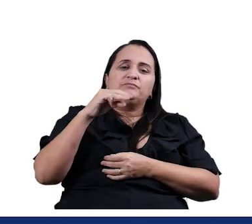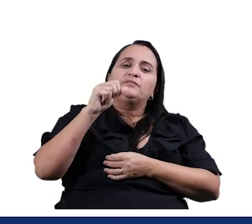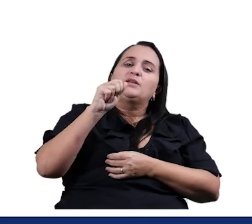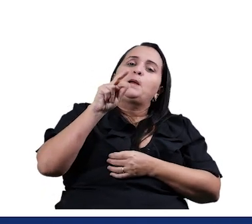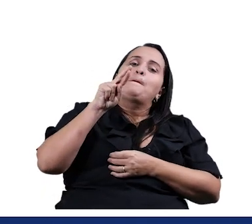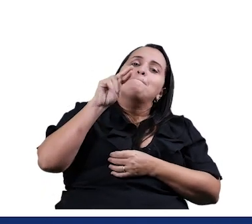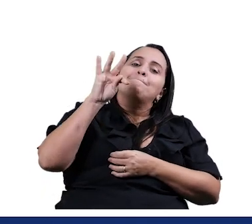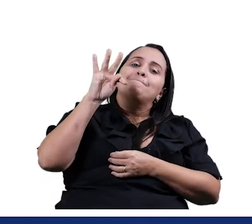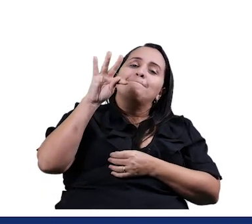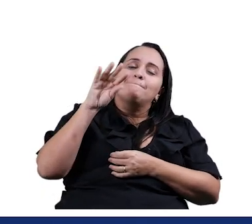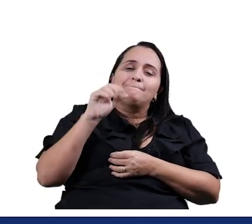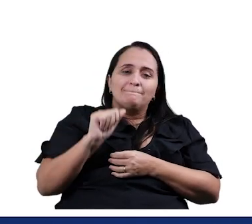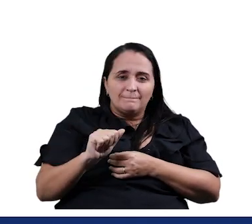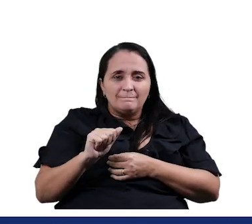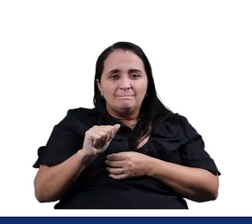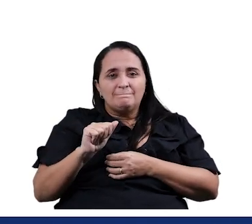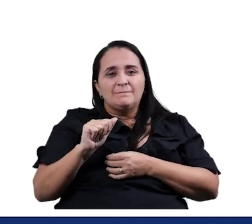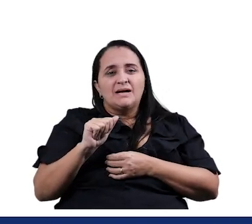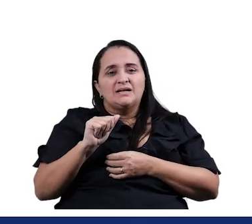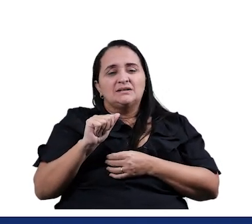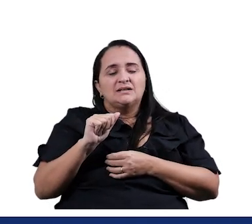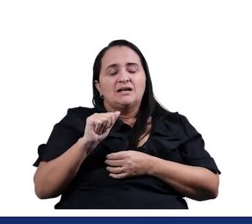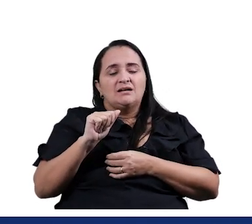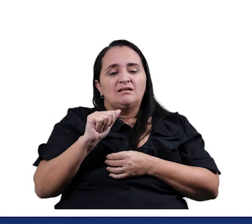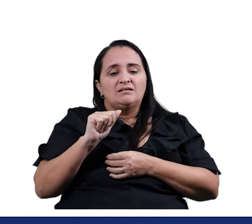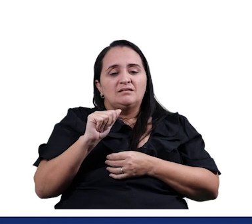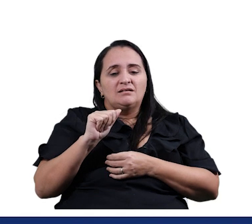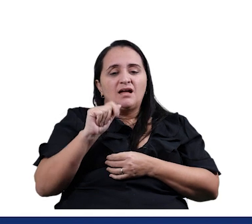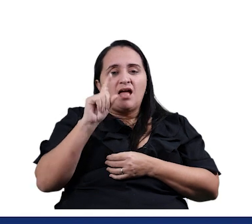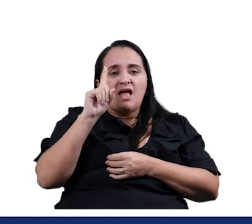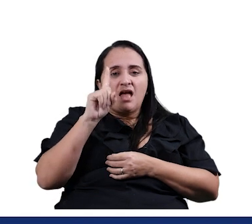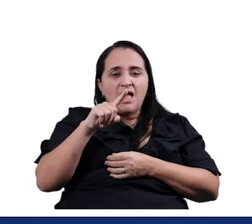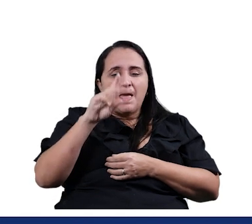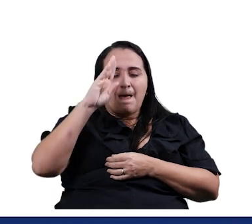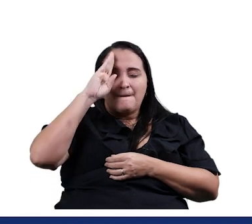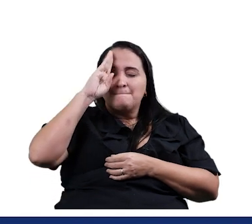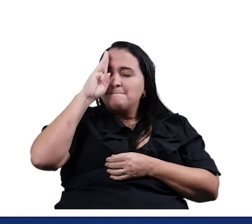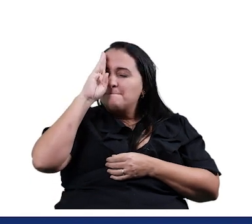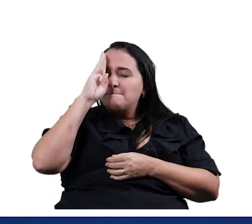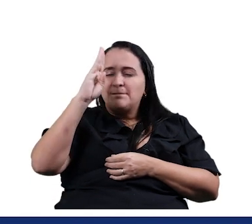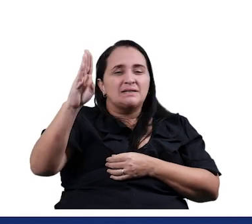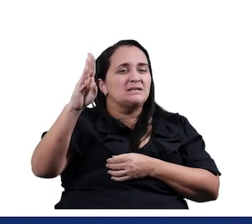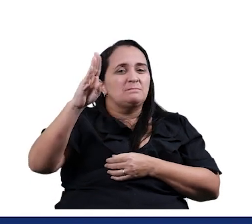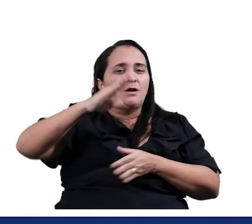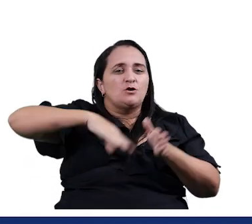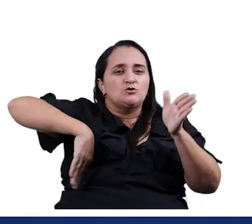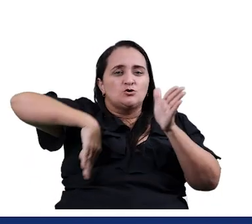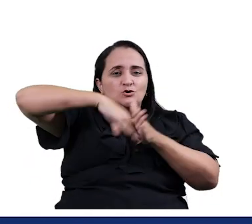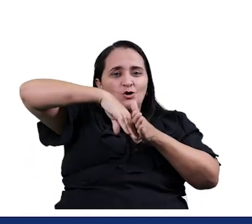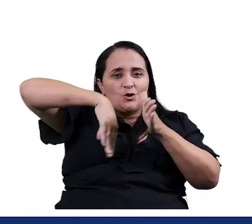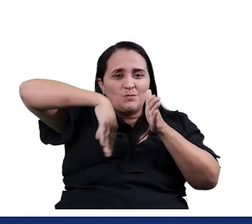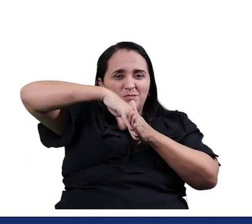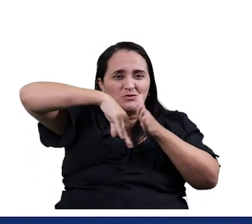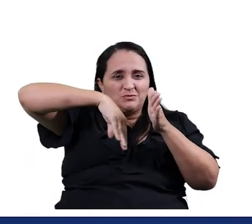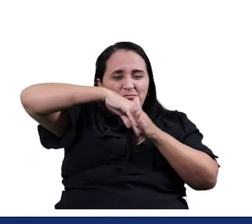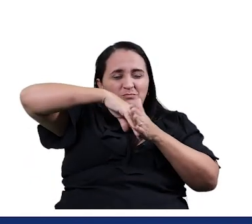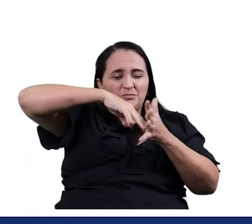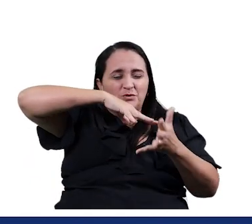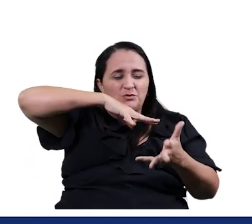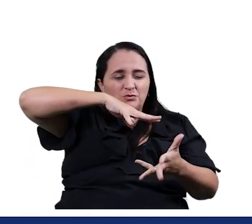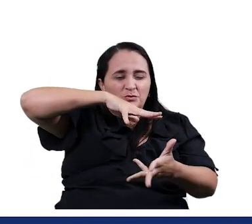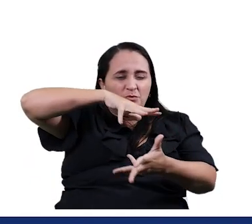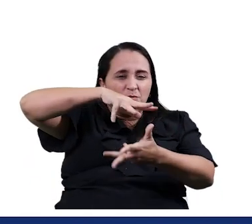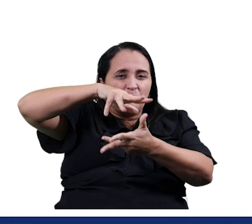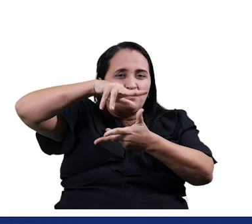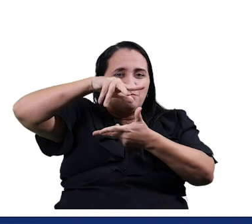Marta Vieira da Silva, a Marta, é a principal jogadora de futebol do mundo